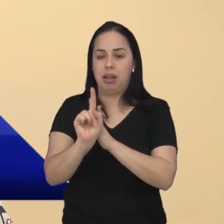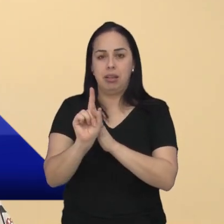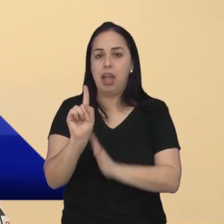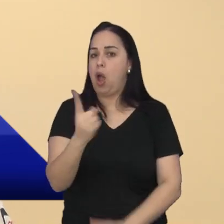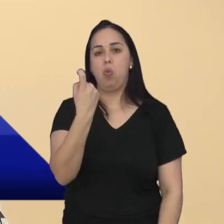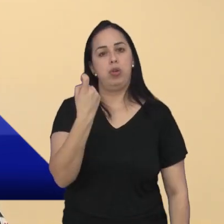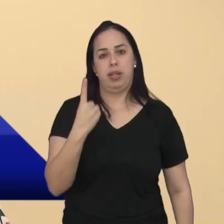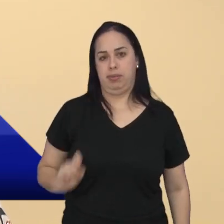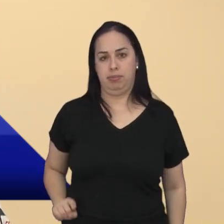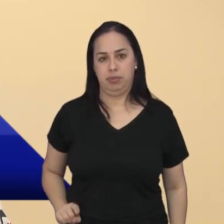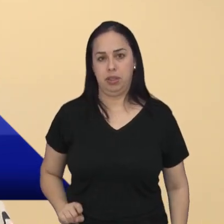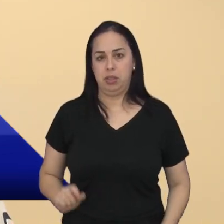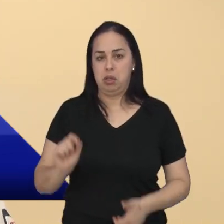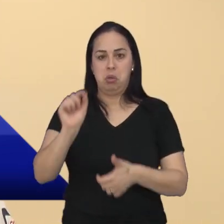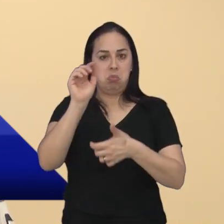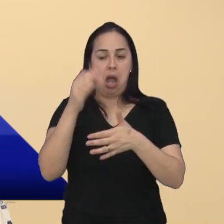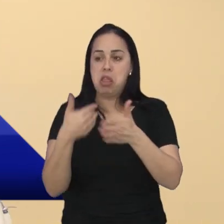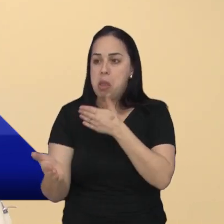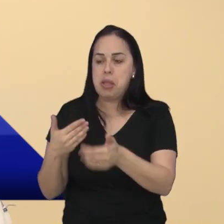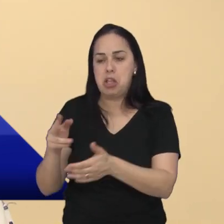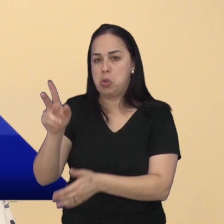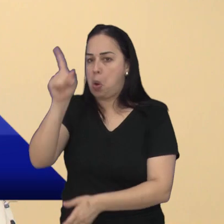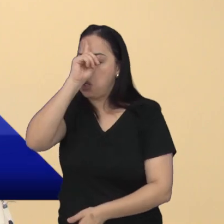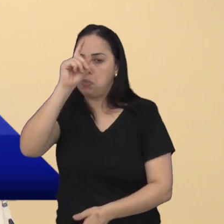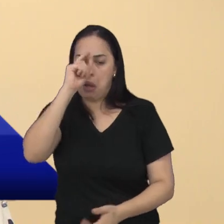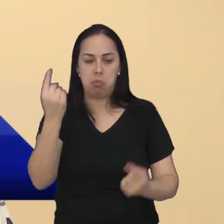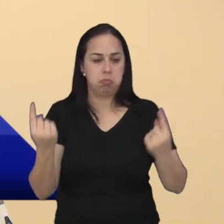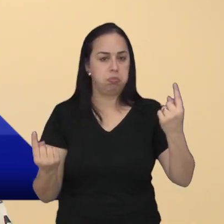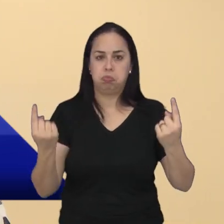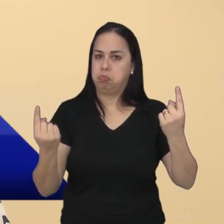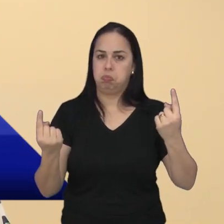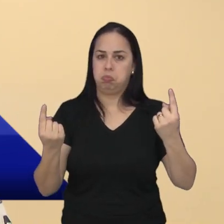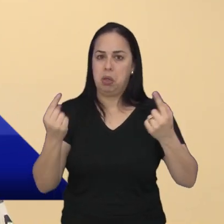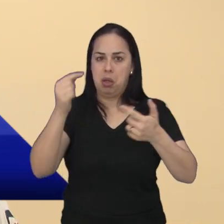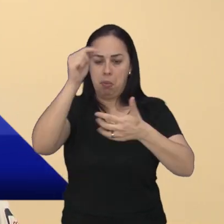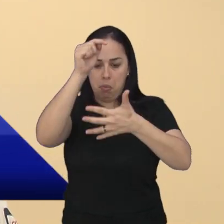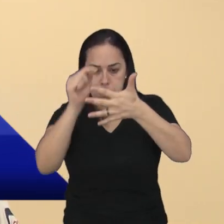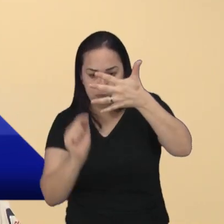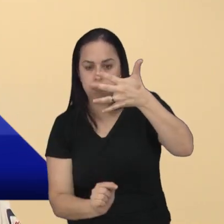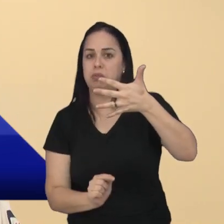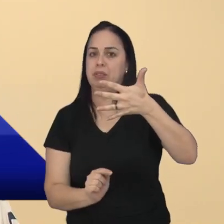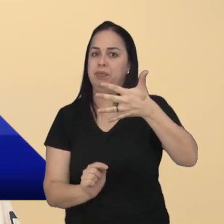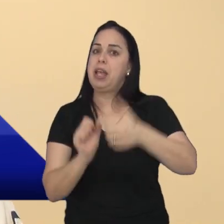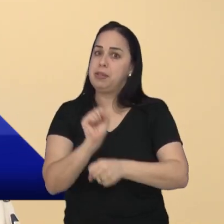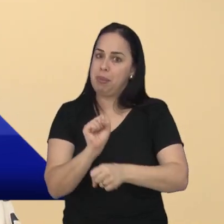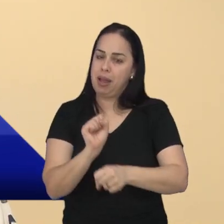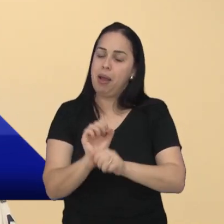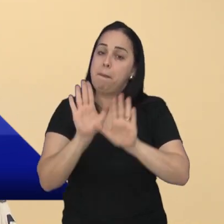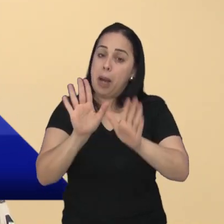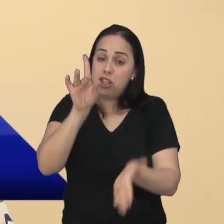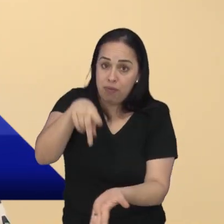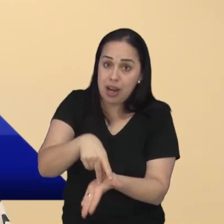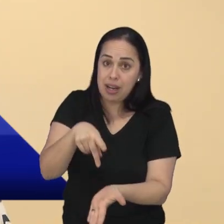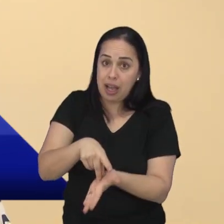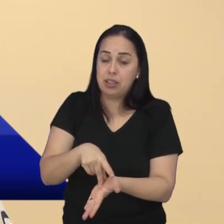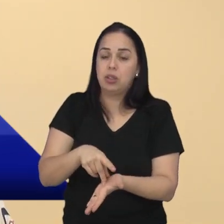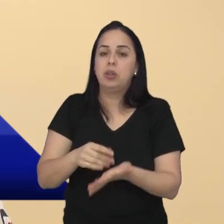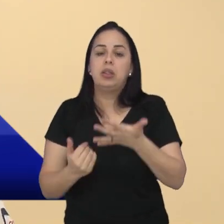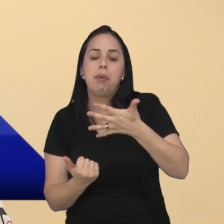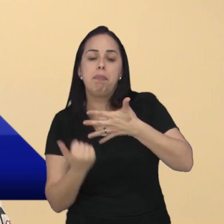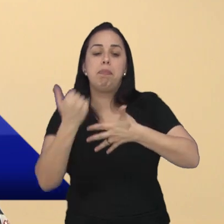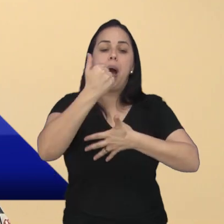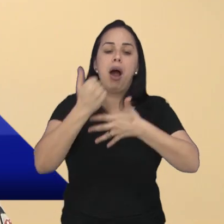população. Uma doação, né? Uma doação para o próximo, né? A gente está falando de vida, né? De poder celebrar a vida